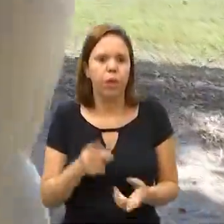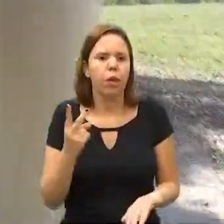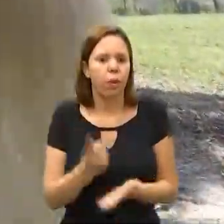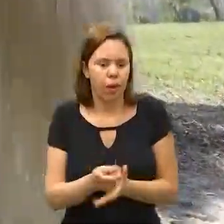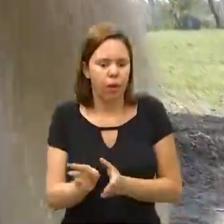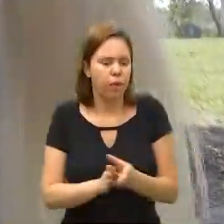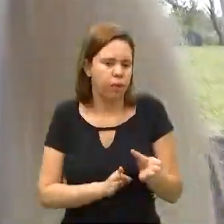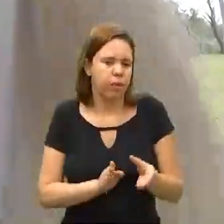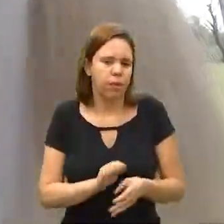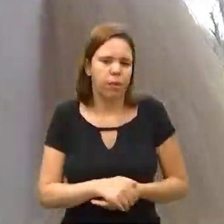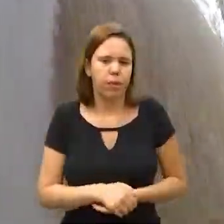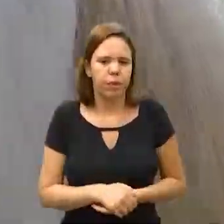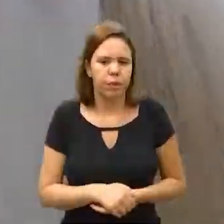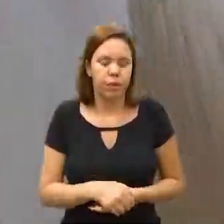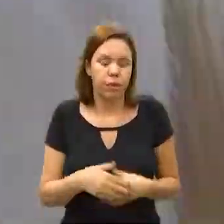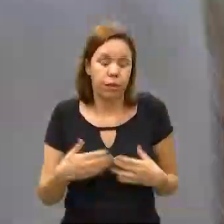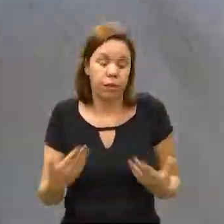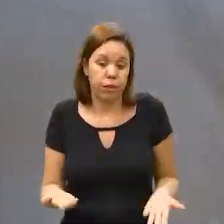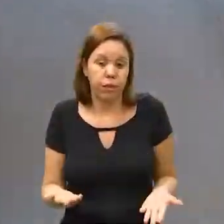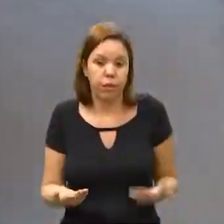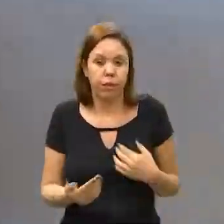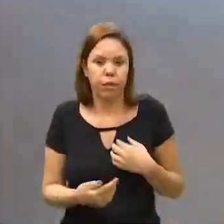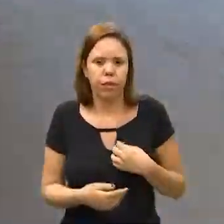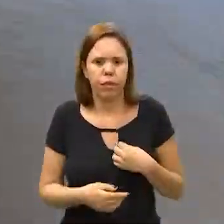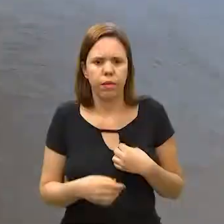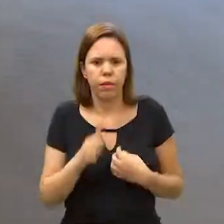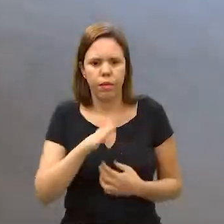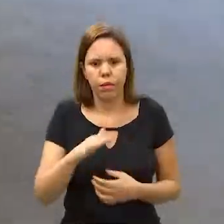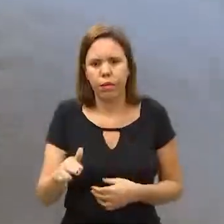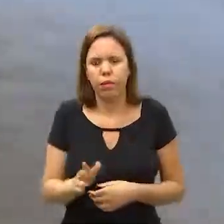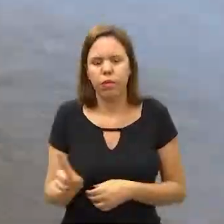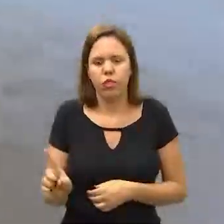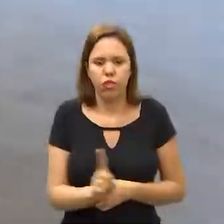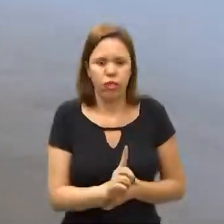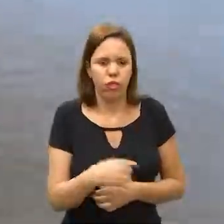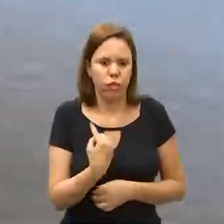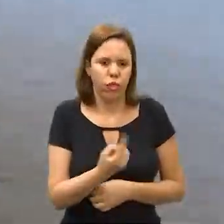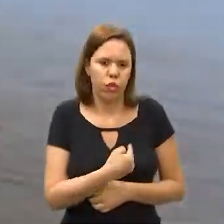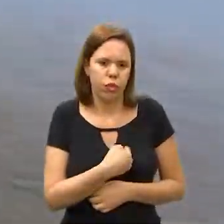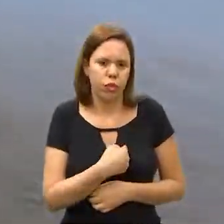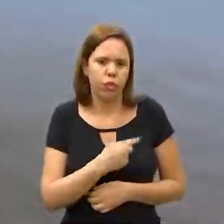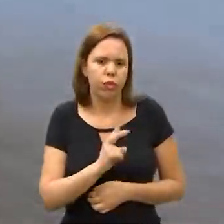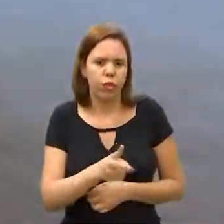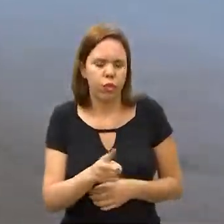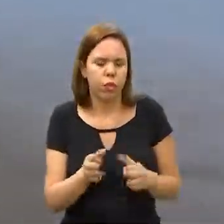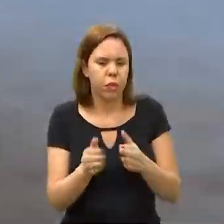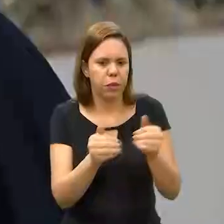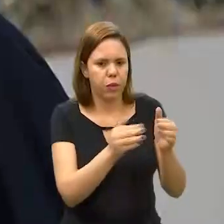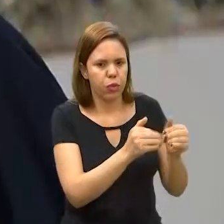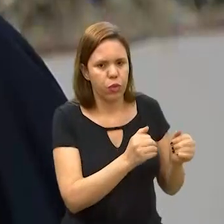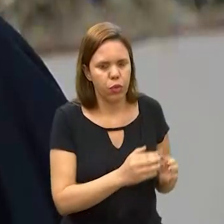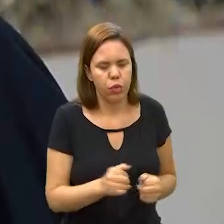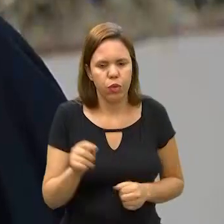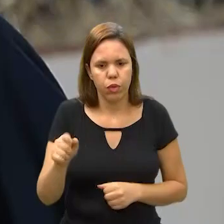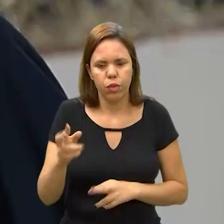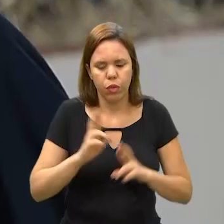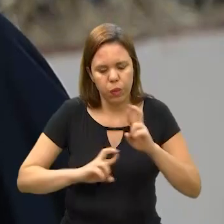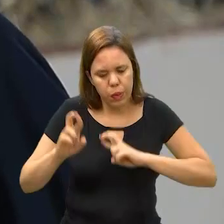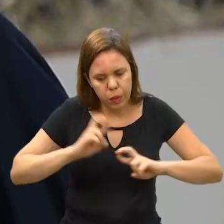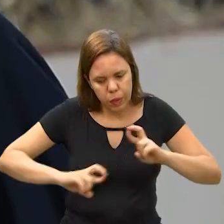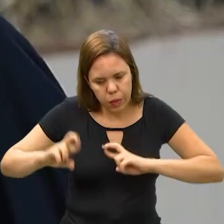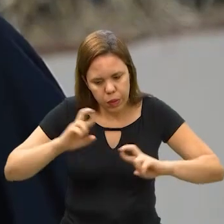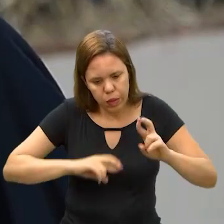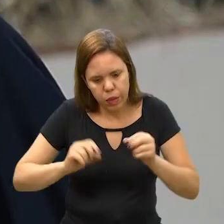mesma orientação. Então, para que a criança venha até nós, a gente sempre está pedindo esses